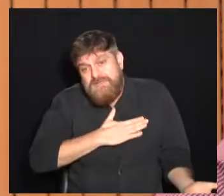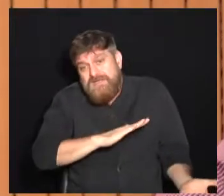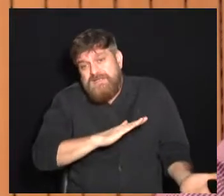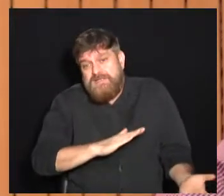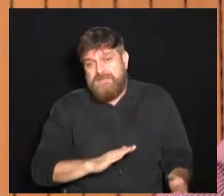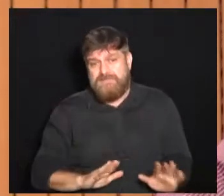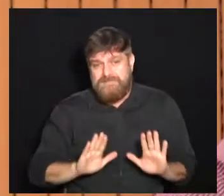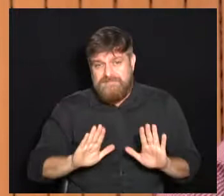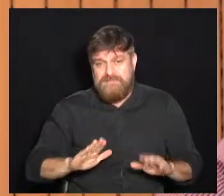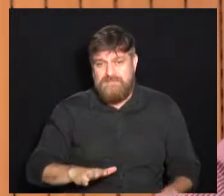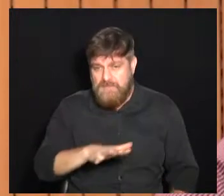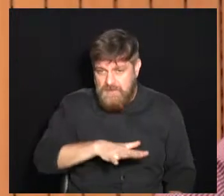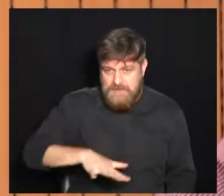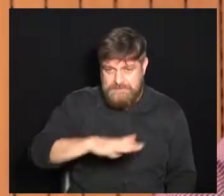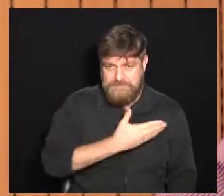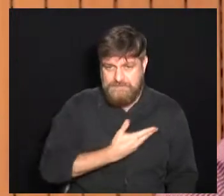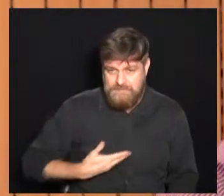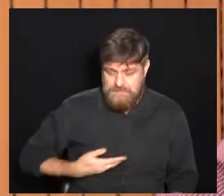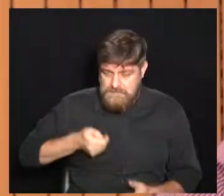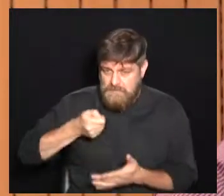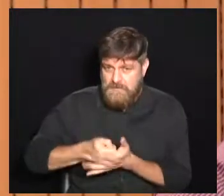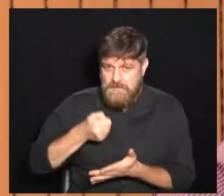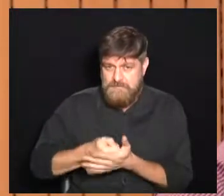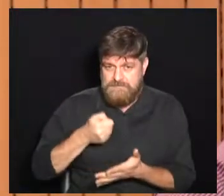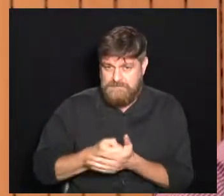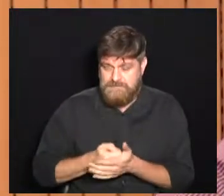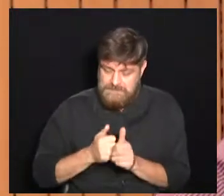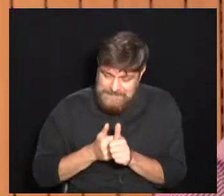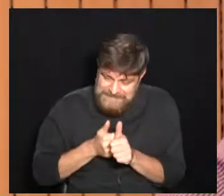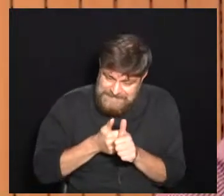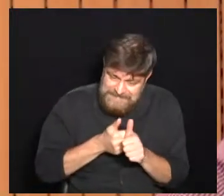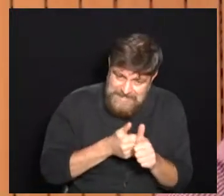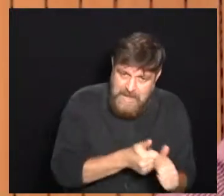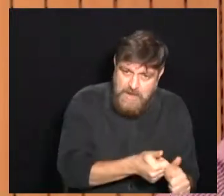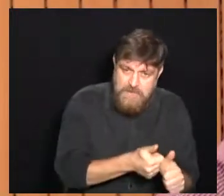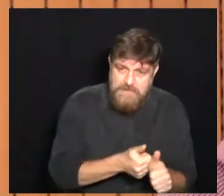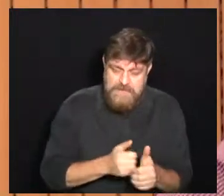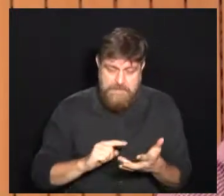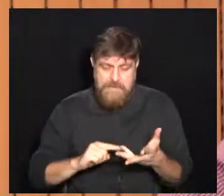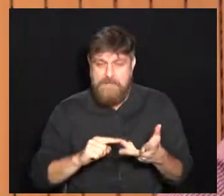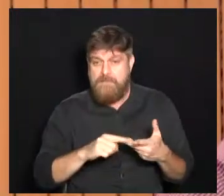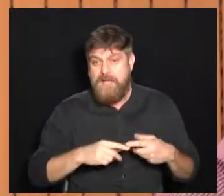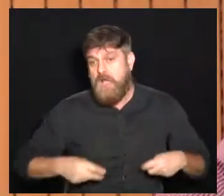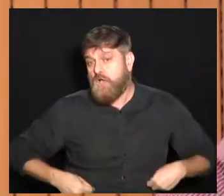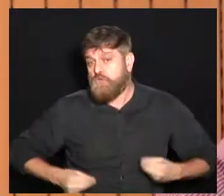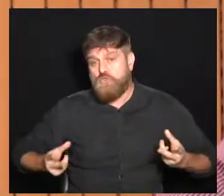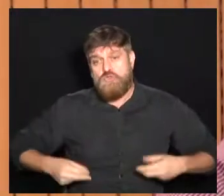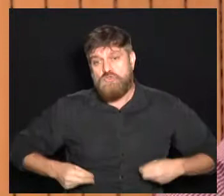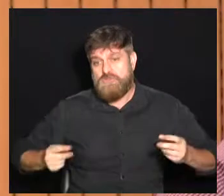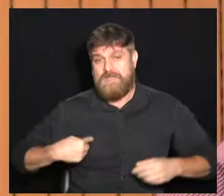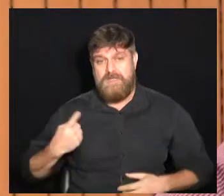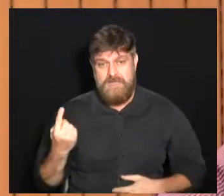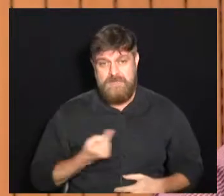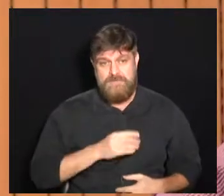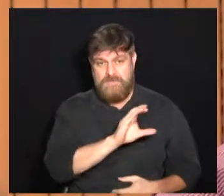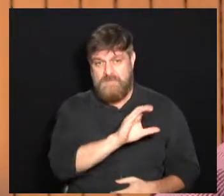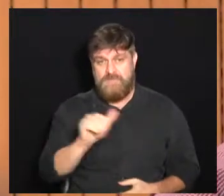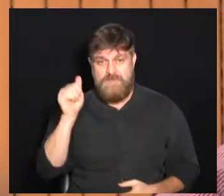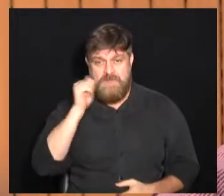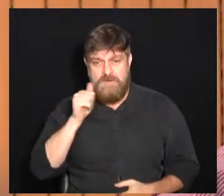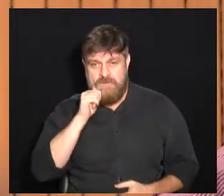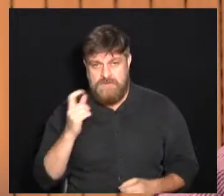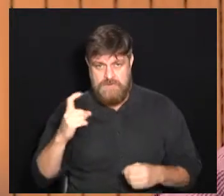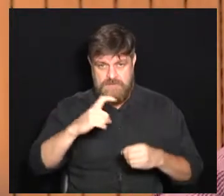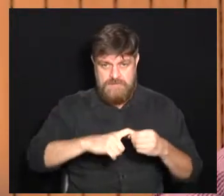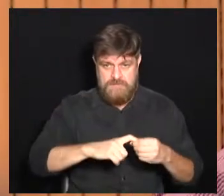poder público ele tem a obrigação de acompanhar todas as contas, e isso a nossa coordenadoria de convênios,